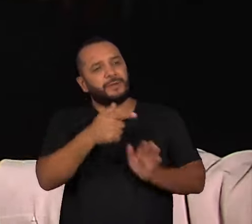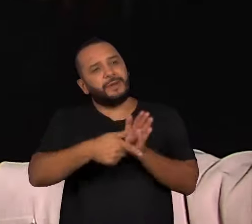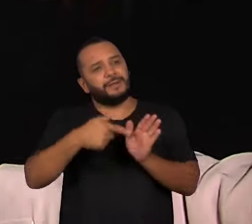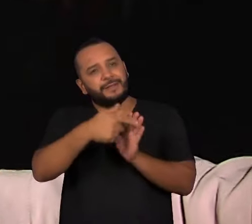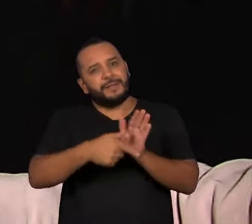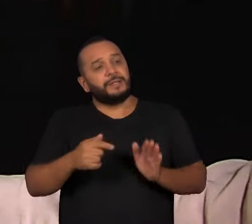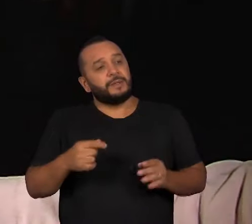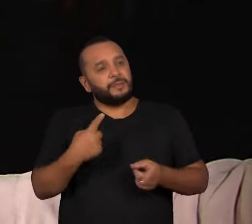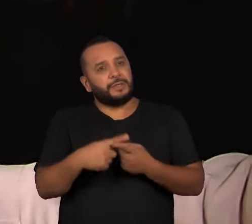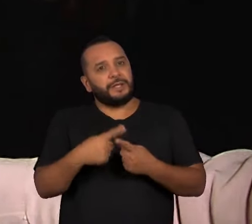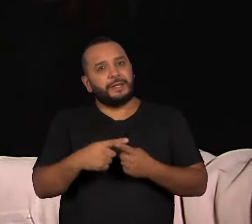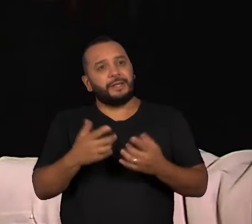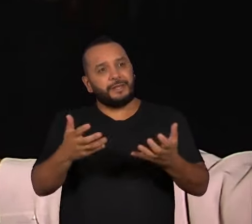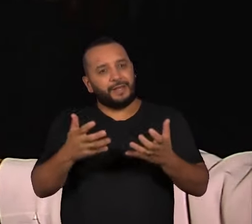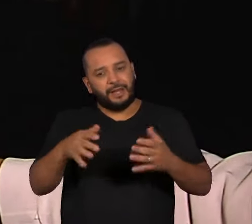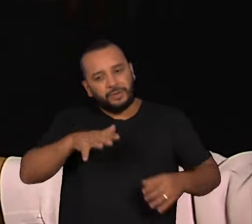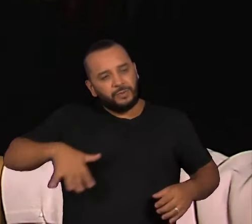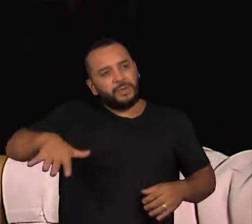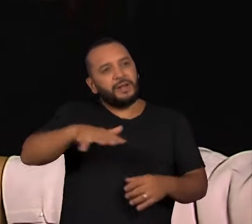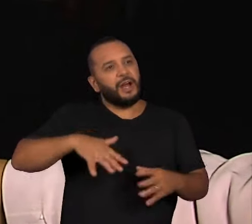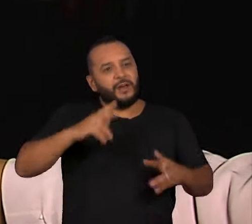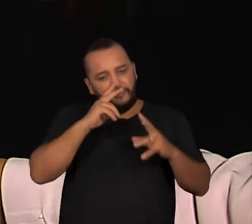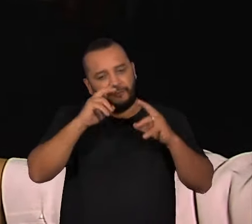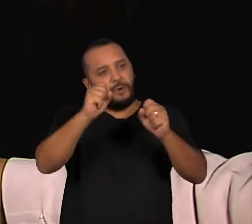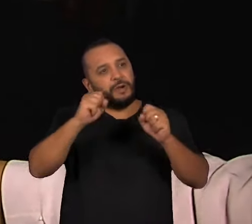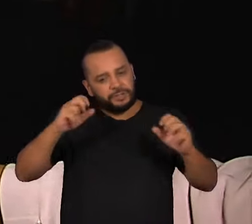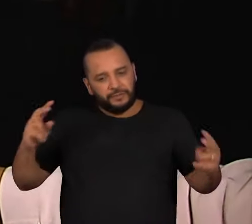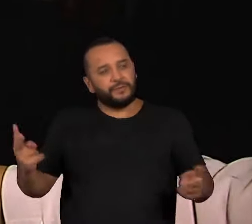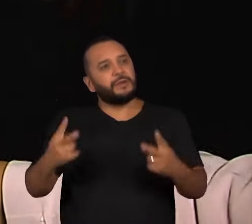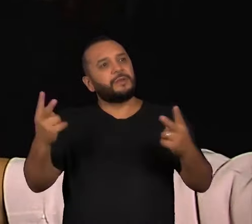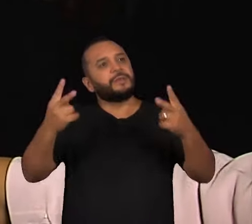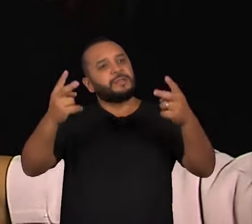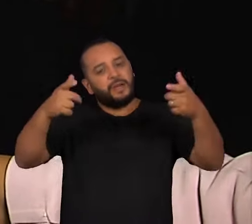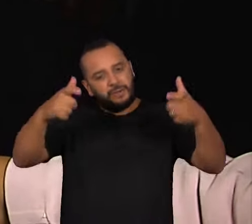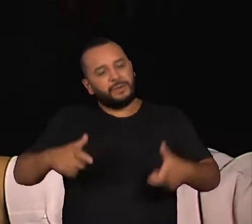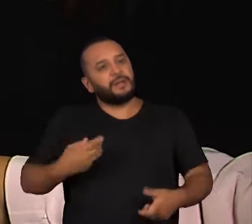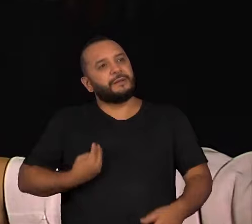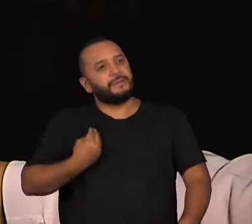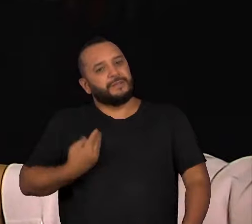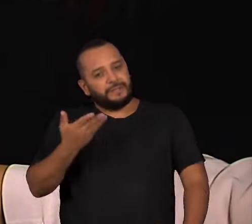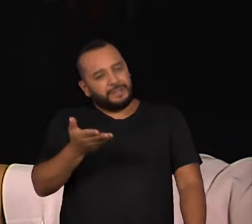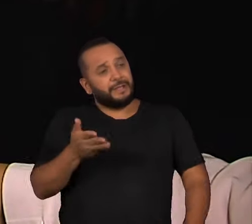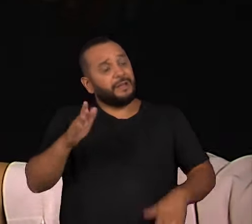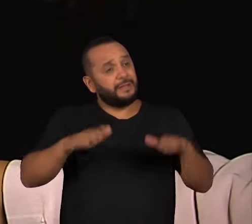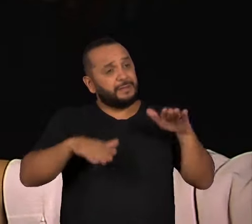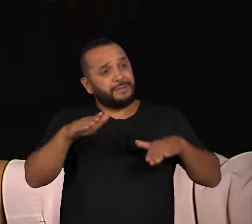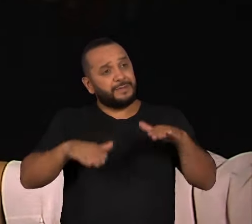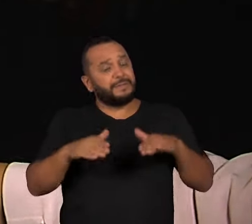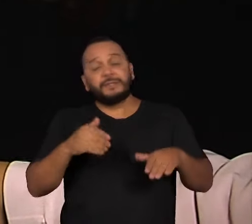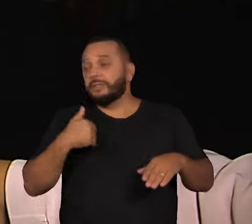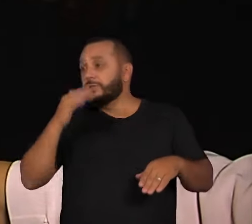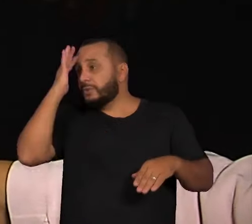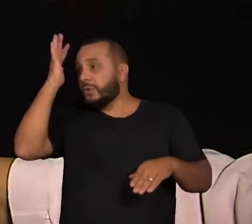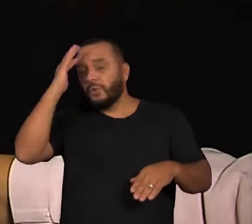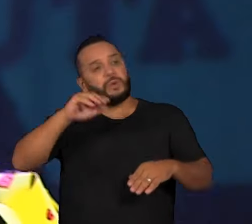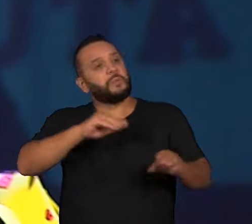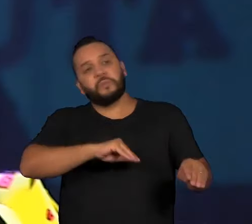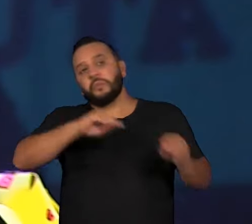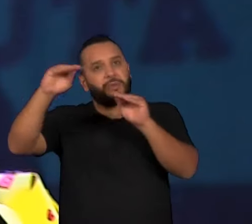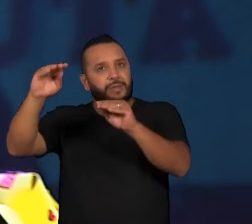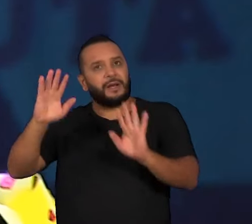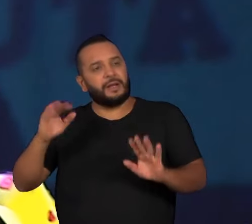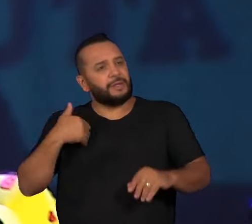do nosso território, muito por conta de eles valorizarem o lugar onde eles estão, que muitas vezes eles querem, o sonho deles é sair daqui, e